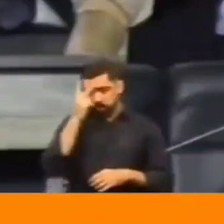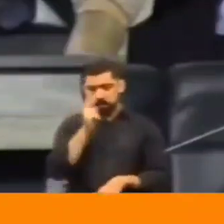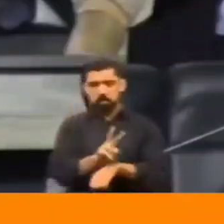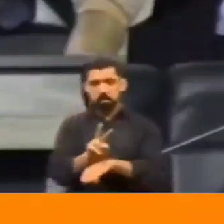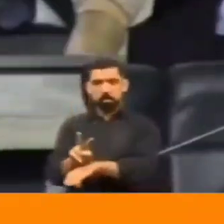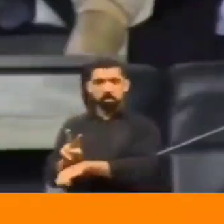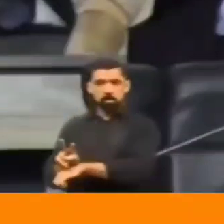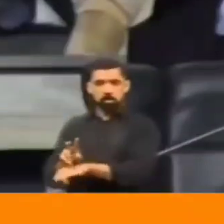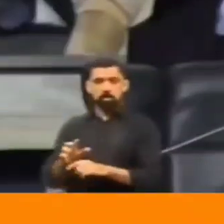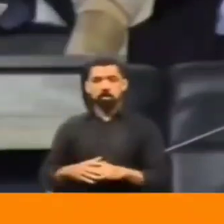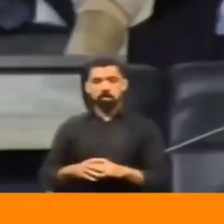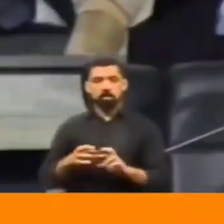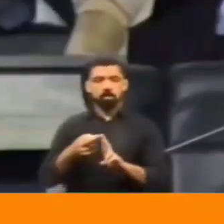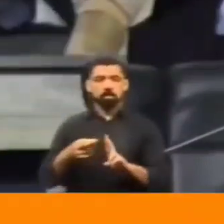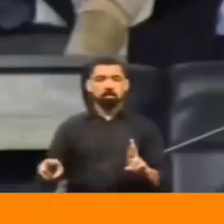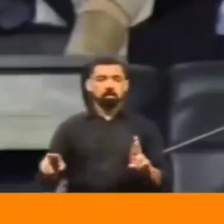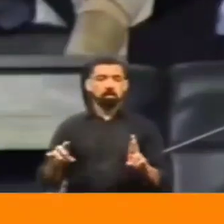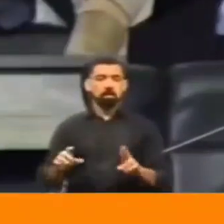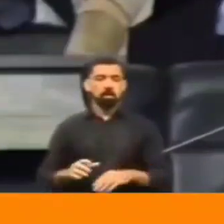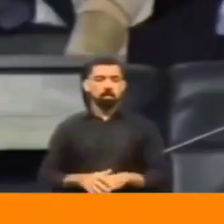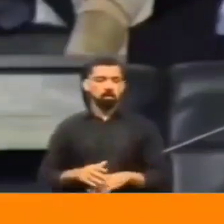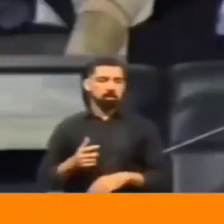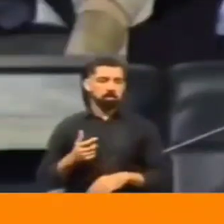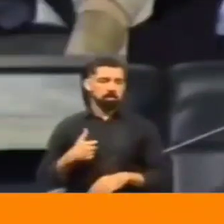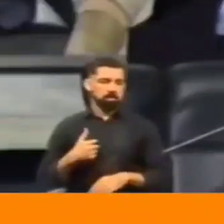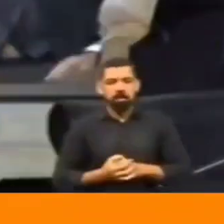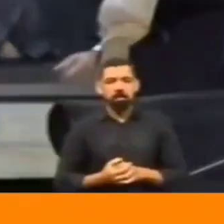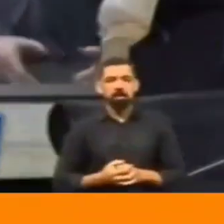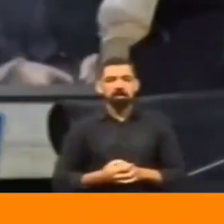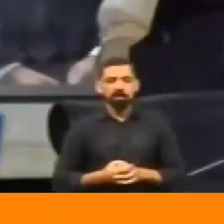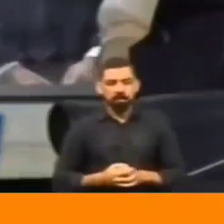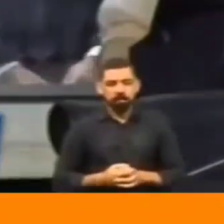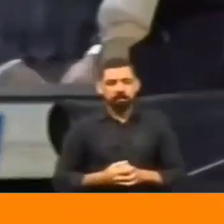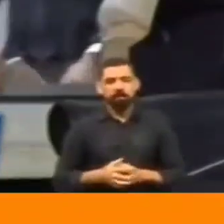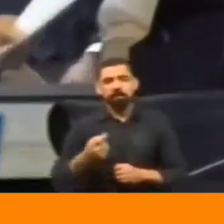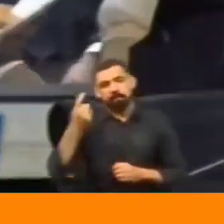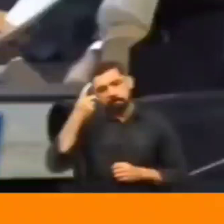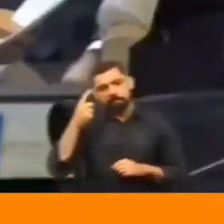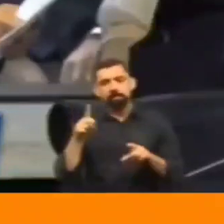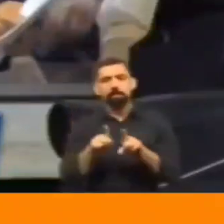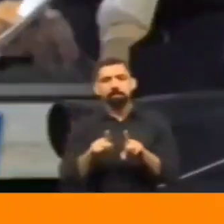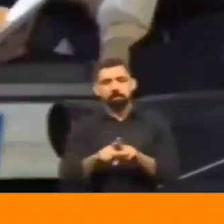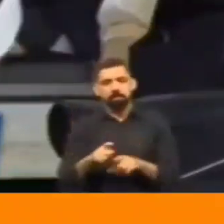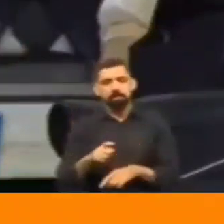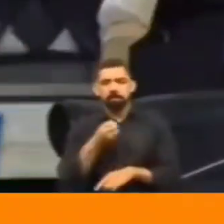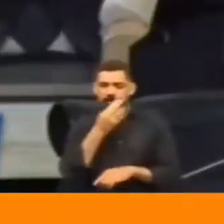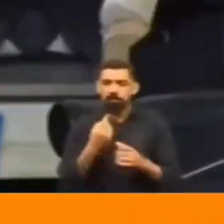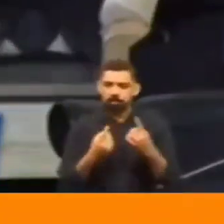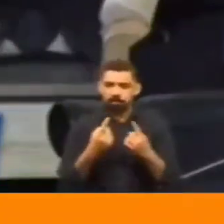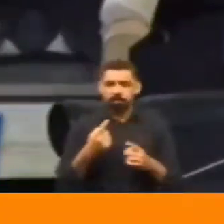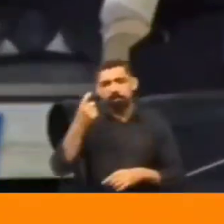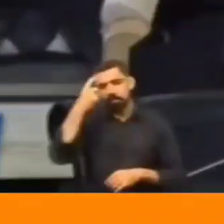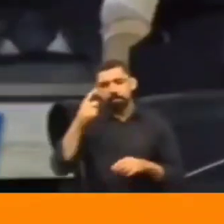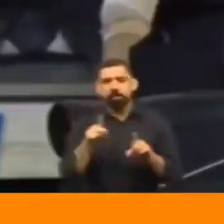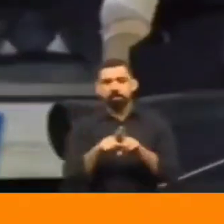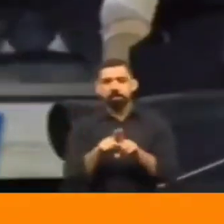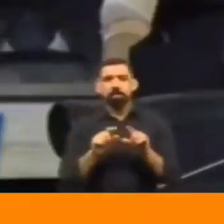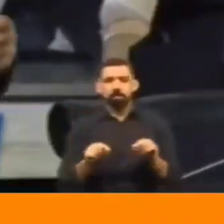religiosos? Para ganhar status? Não, eu não estou correndo atrás de status. Vamos pensar também, tá bom, Paco? Vamos pensar também